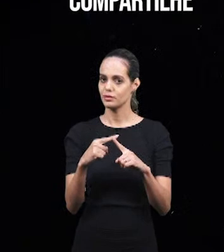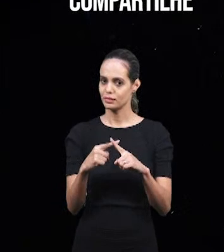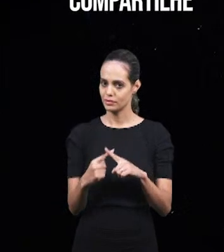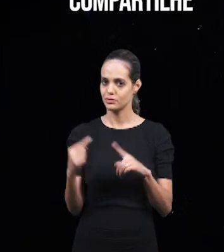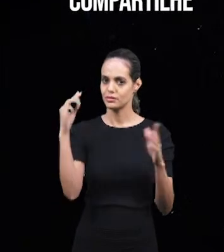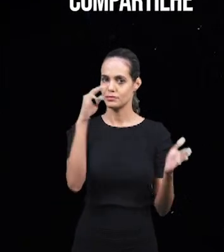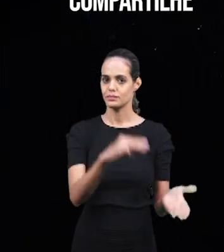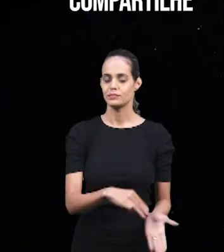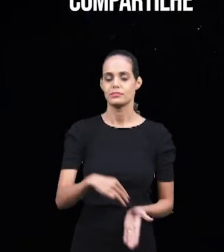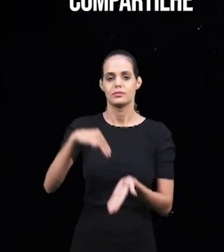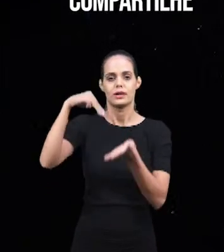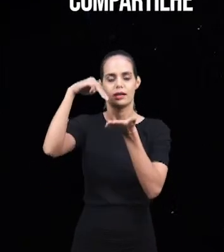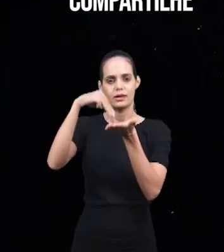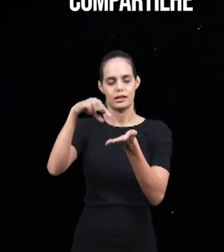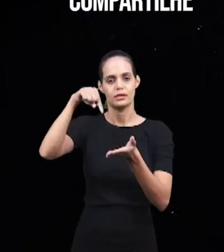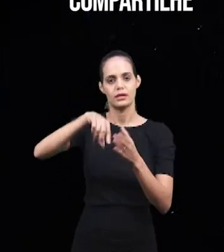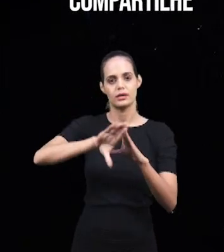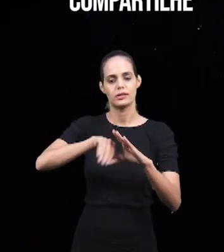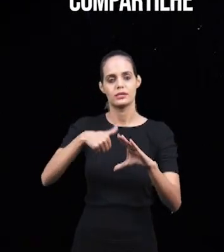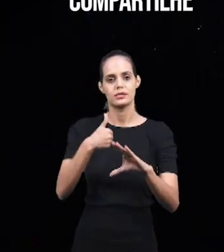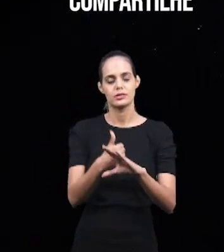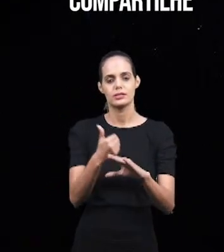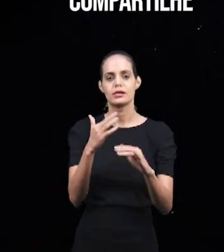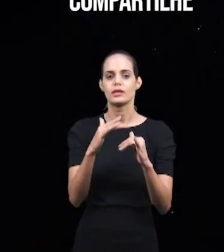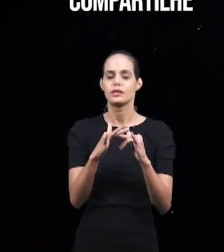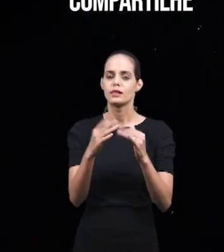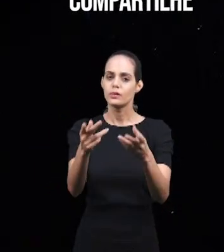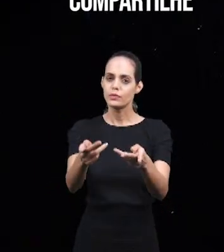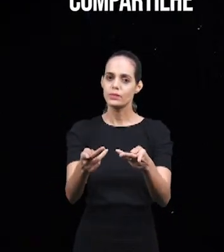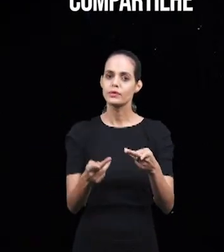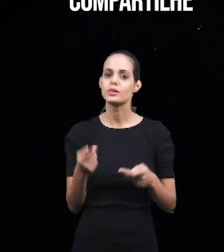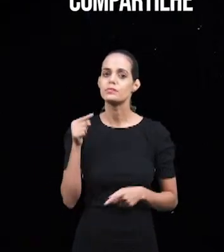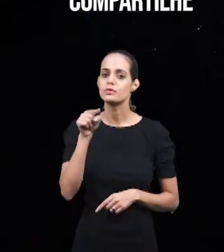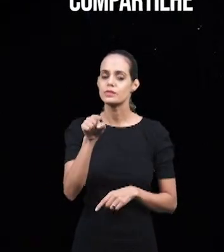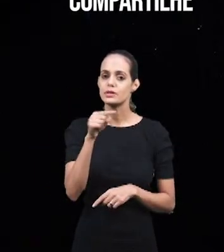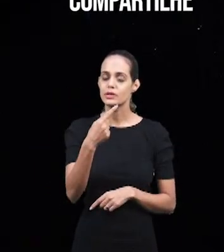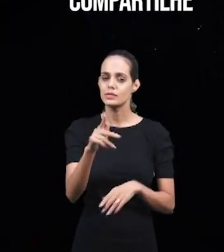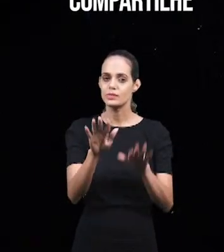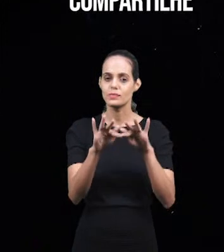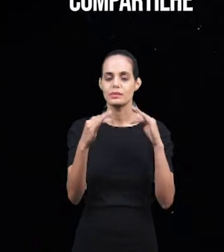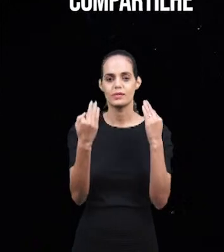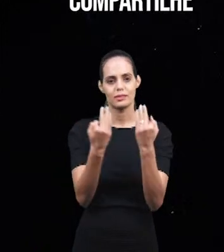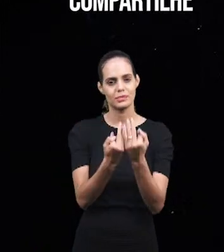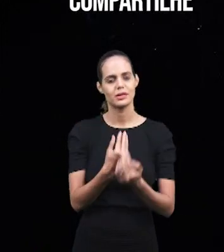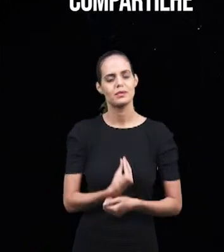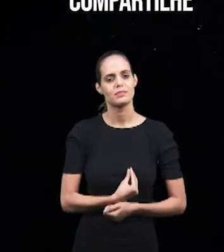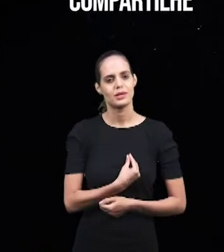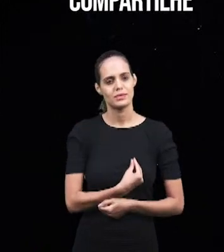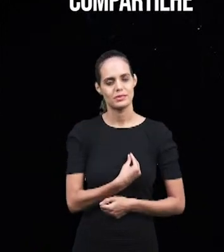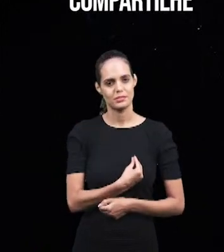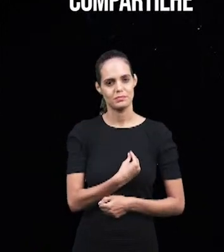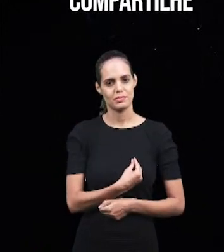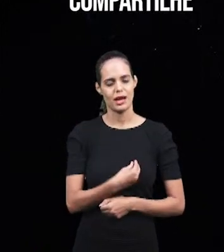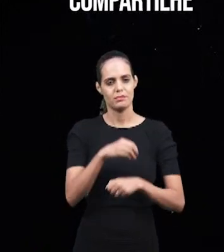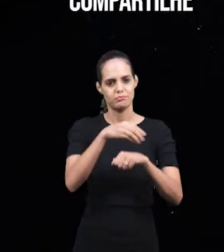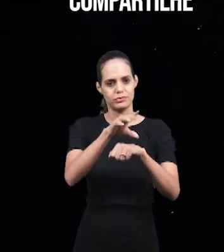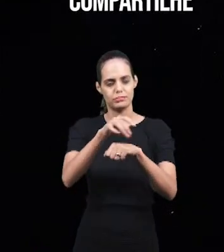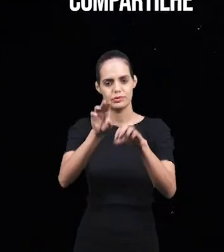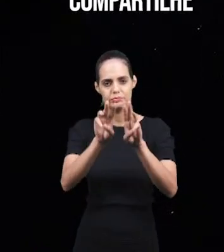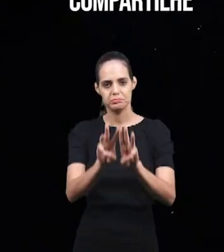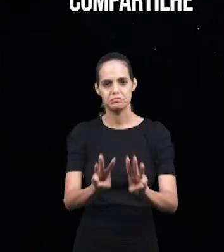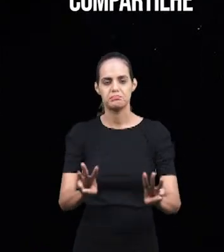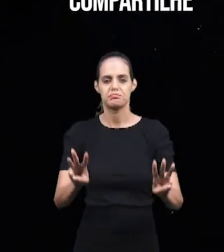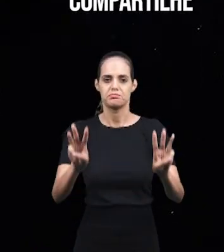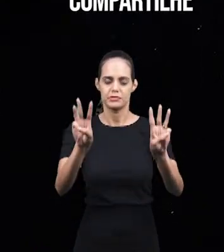Cristã Maranata, transmitida por esse canal. Convidamos você e sua família para participarem. Compartilhe esse link, passe